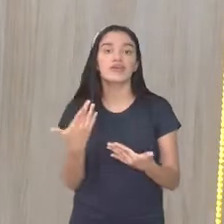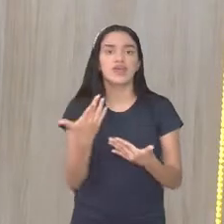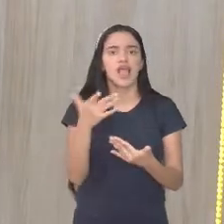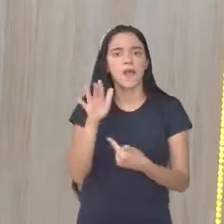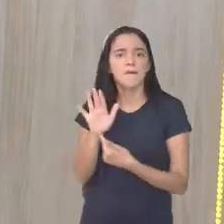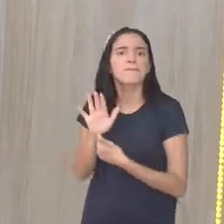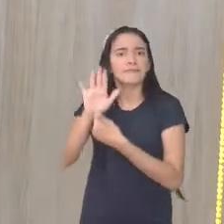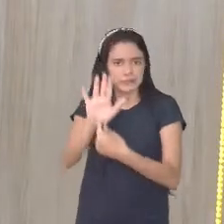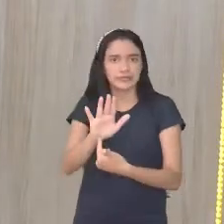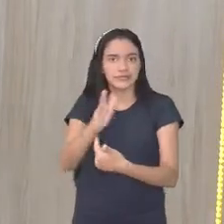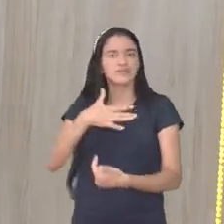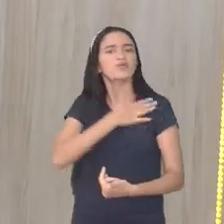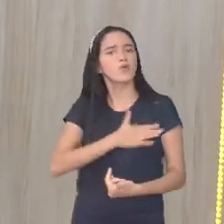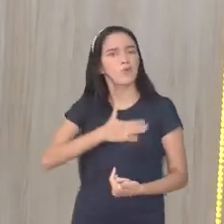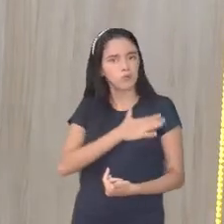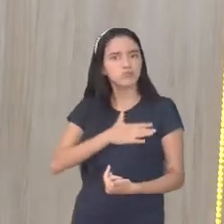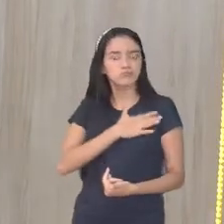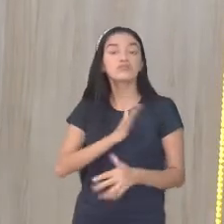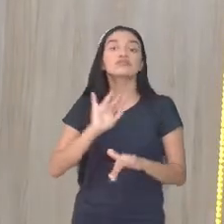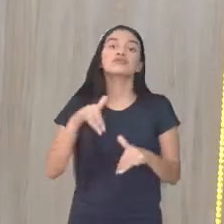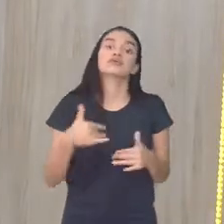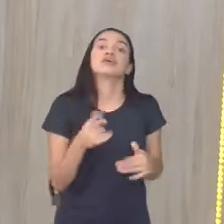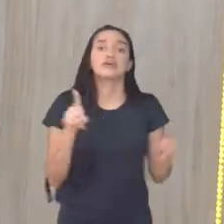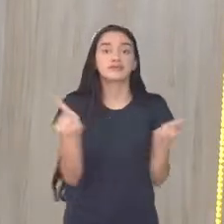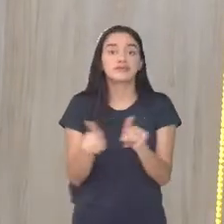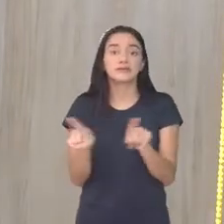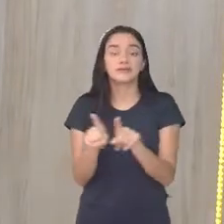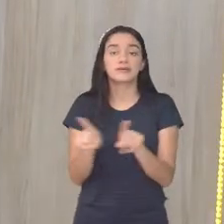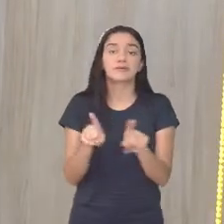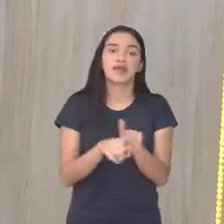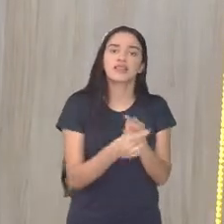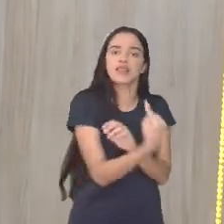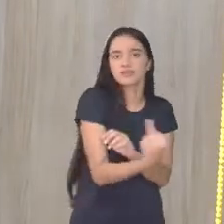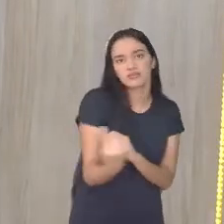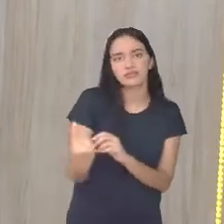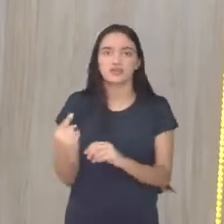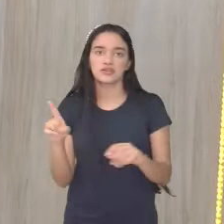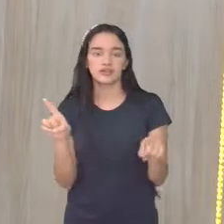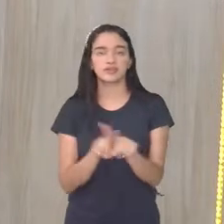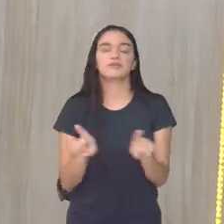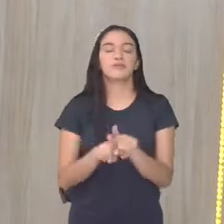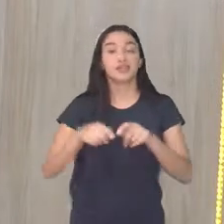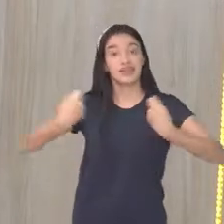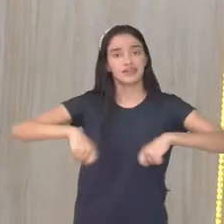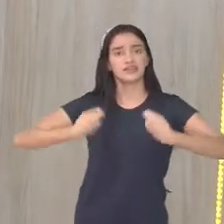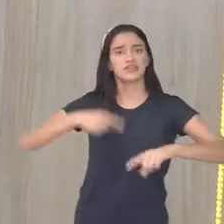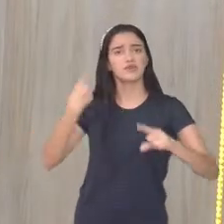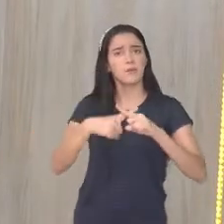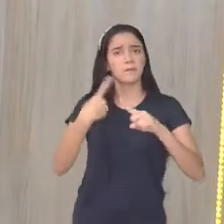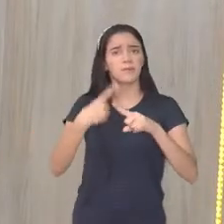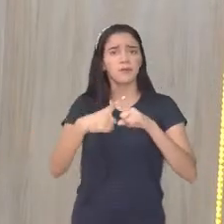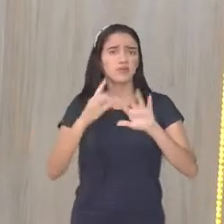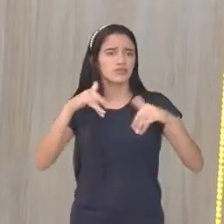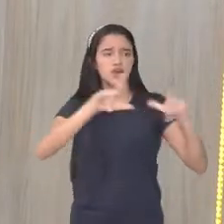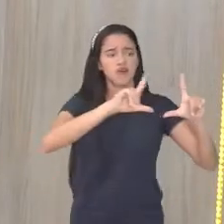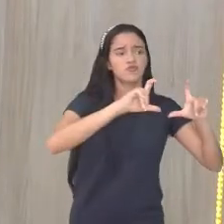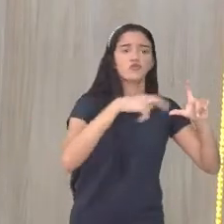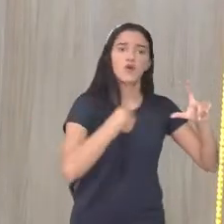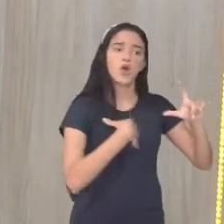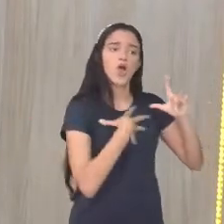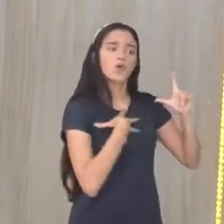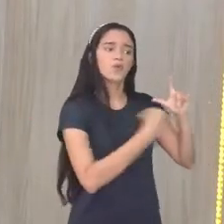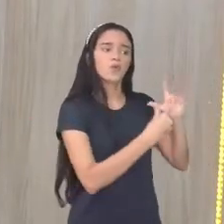o artista buscava, né? Essa representação da semelhança bem com naturalista o natural. mesmo, a aparência